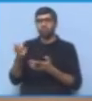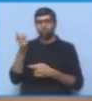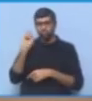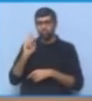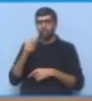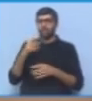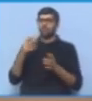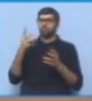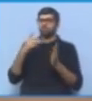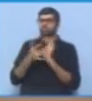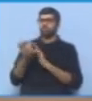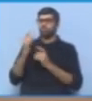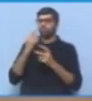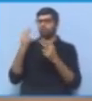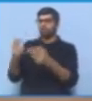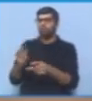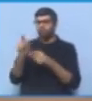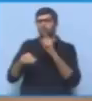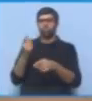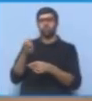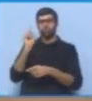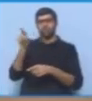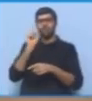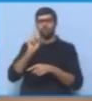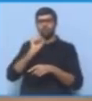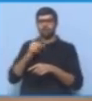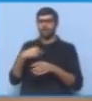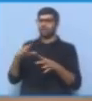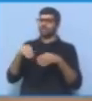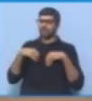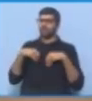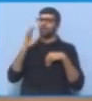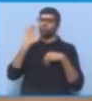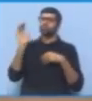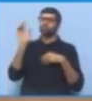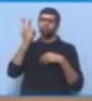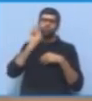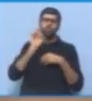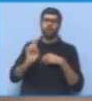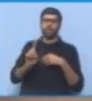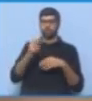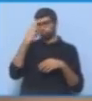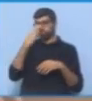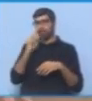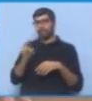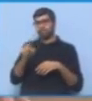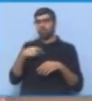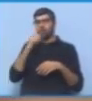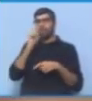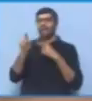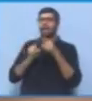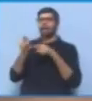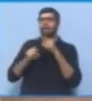não critica nem acusa. Isso é um ponto de partida muito importante. Acolhe e escuta. Esta história, já agora então, estes homens que